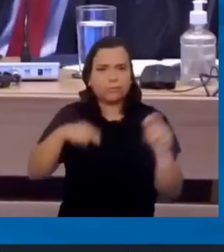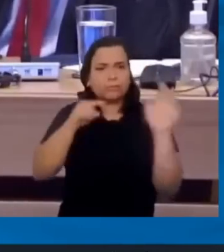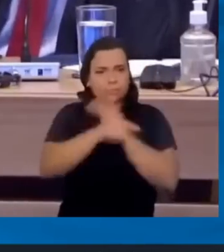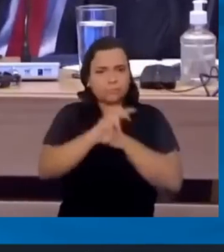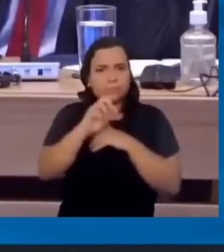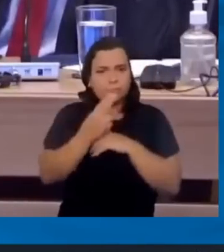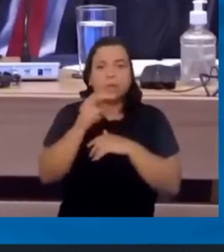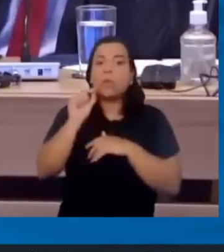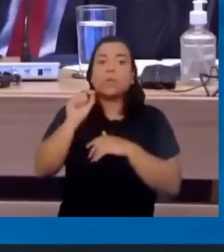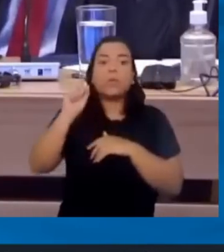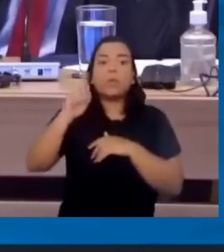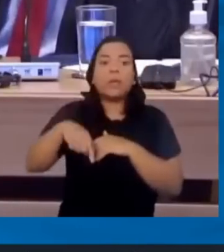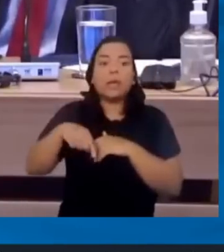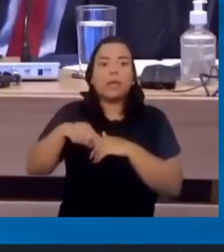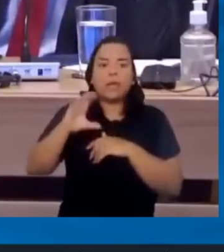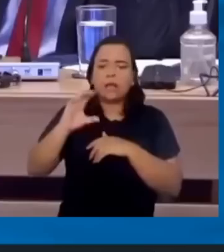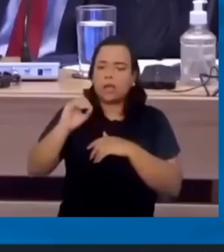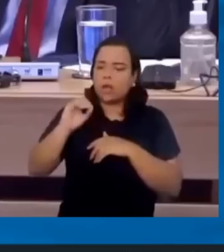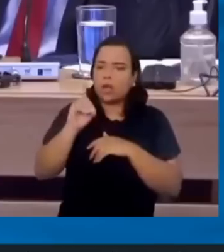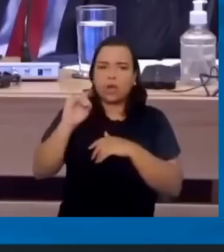é o código-fonte?